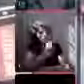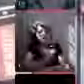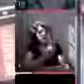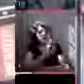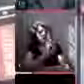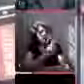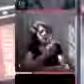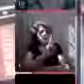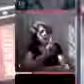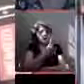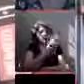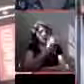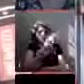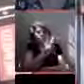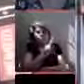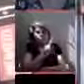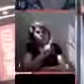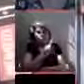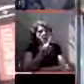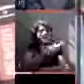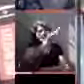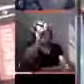Usa ilustrações.